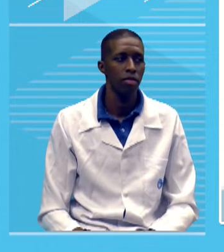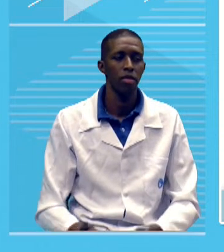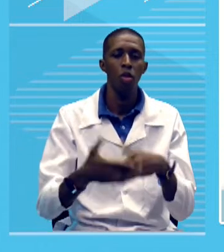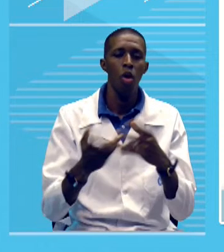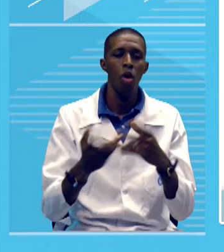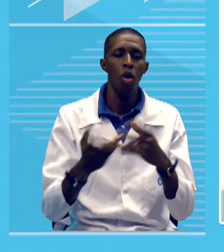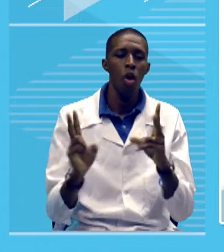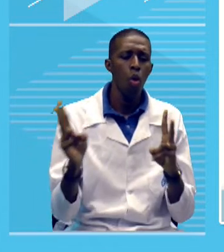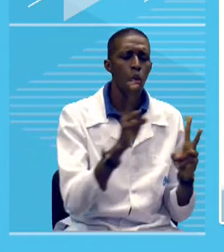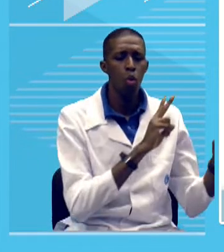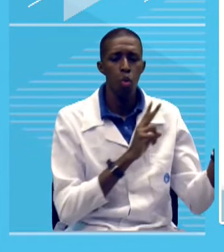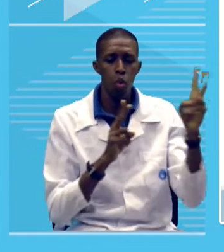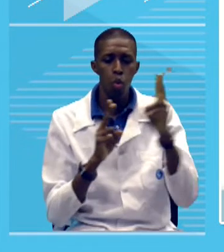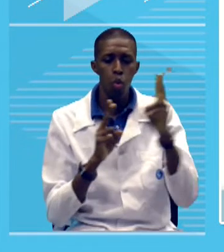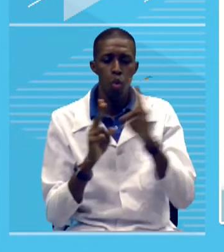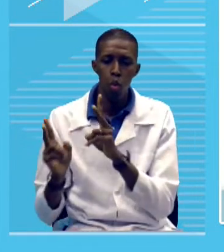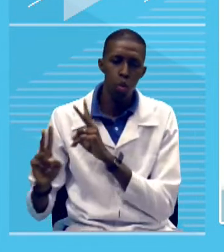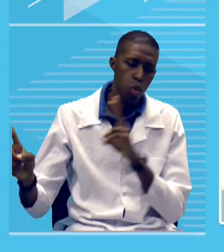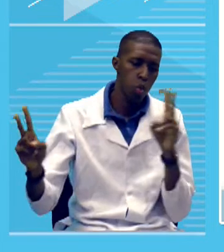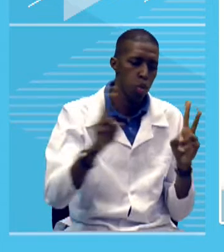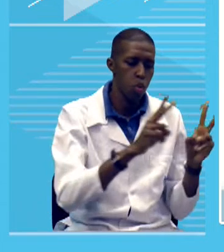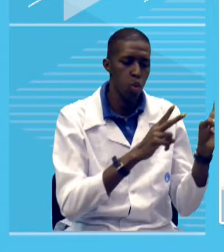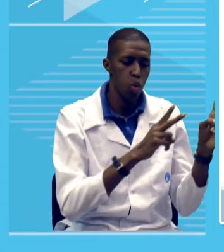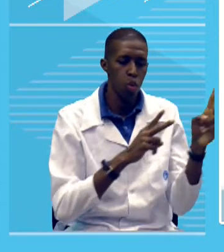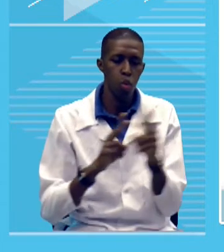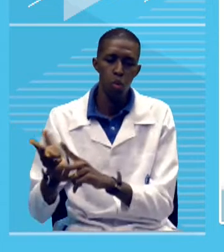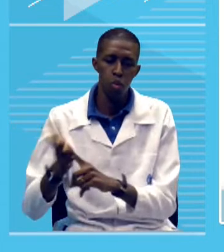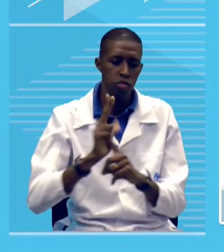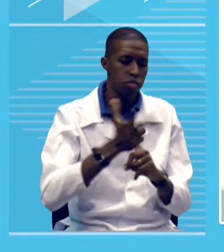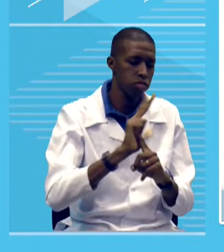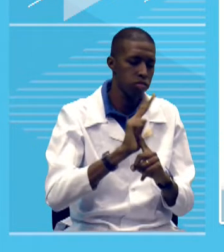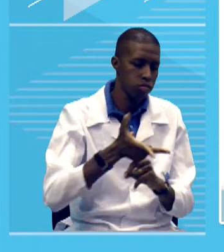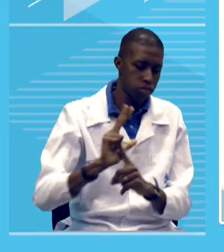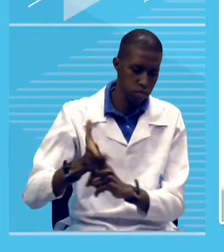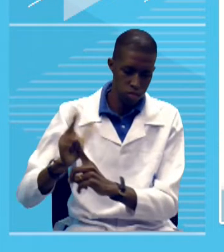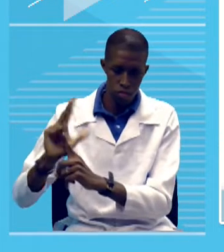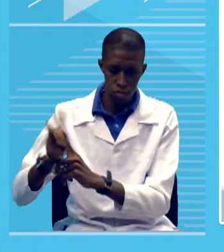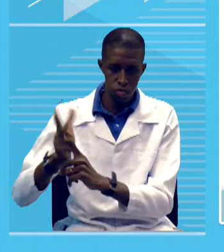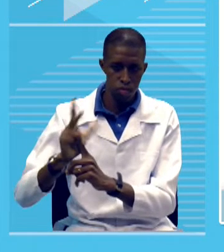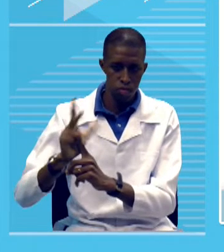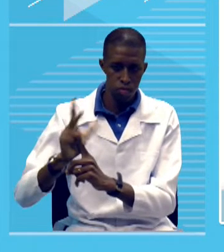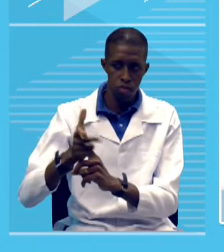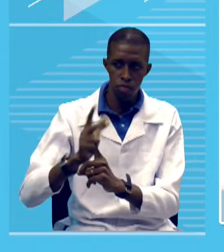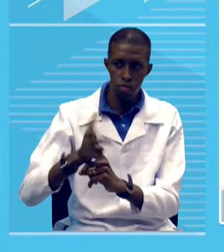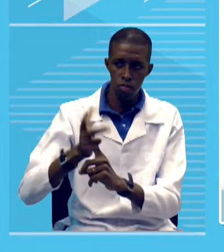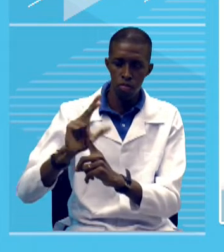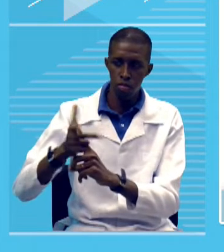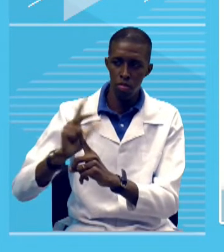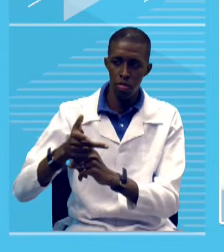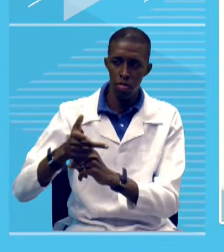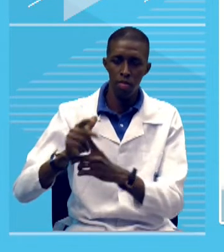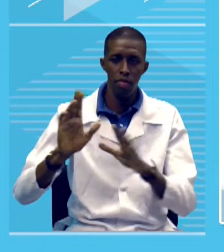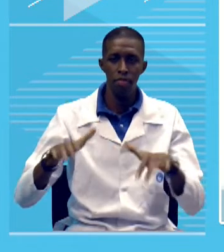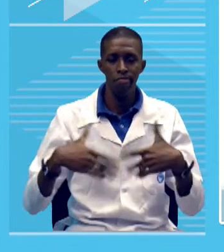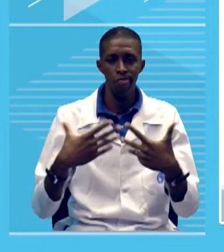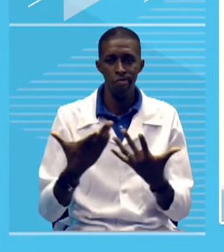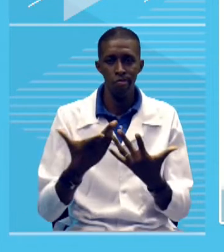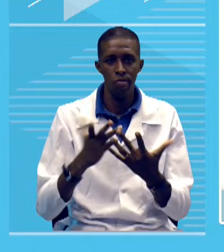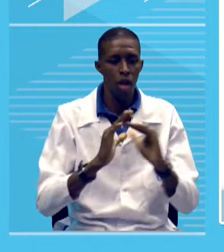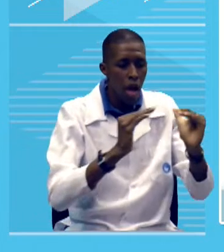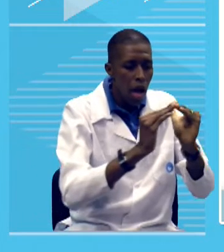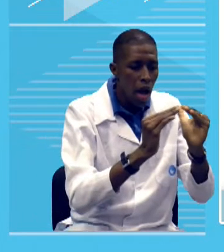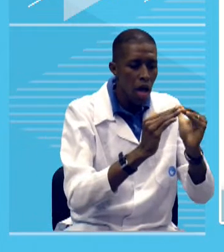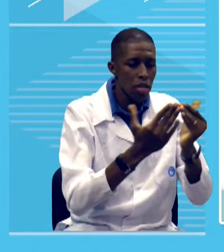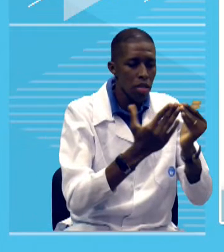é uma energia aqui hoje não dá para você estar lá em casa um aerogerador desse pelo tamanho dele não dá para você